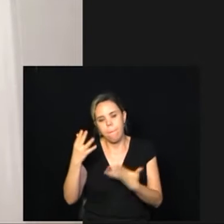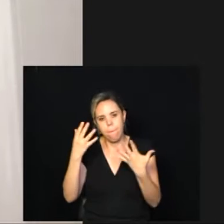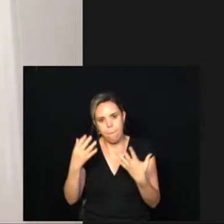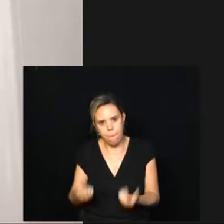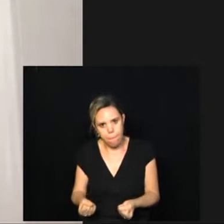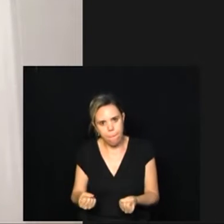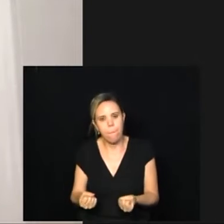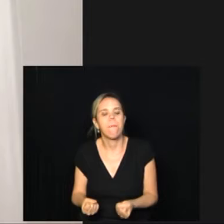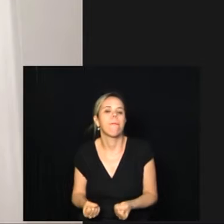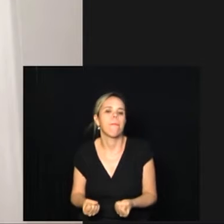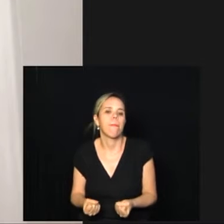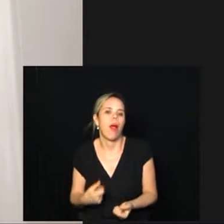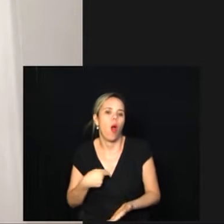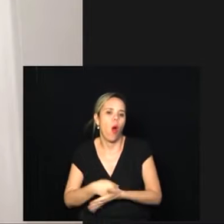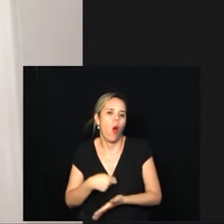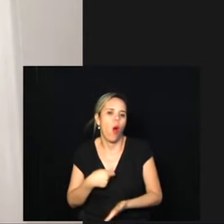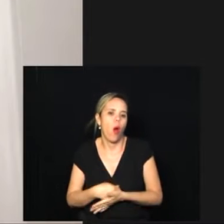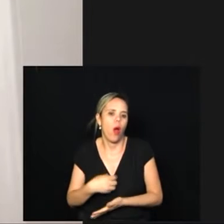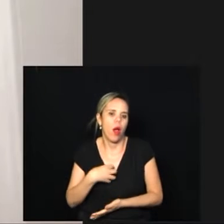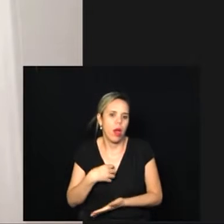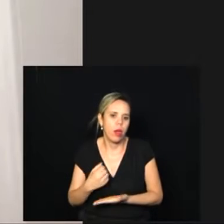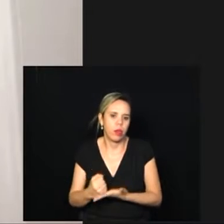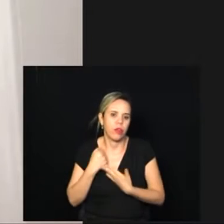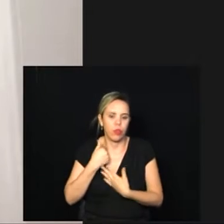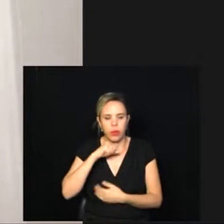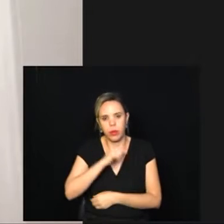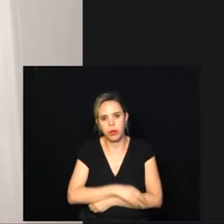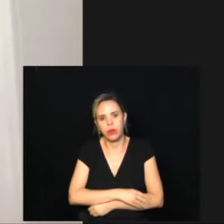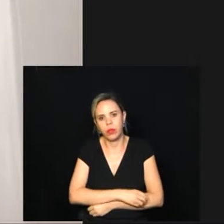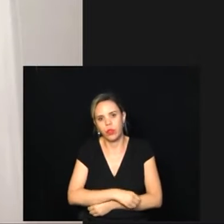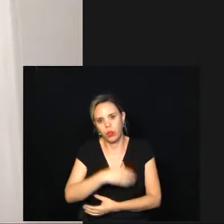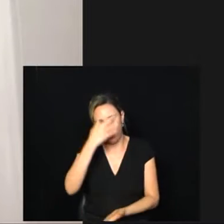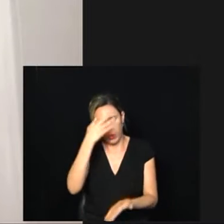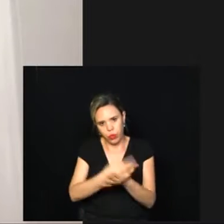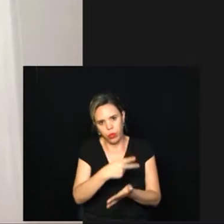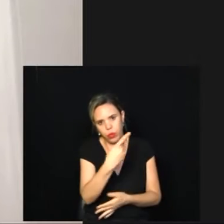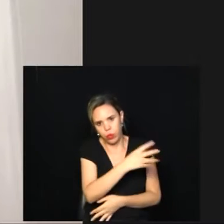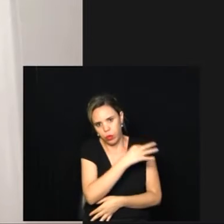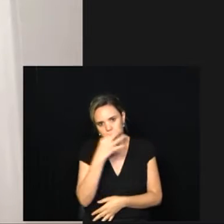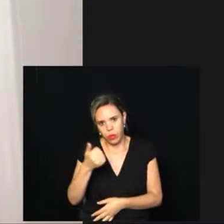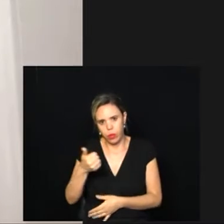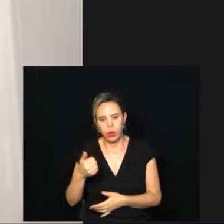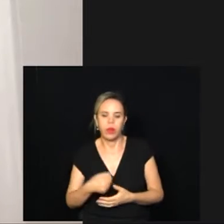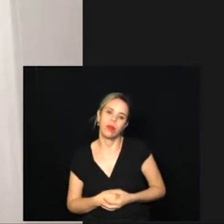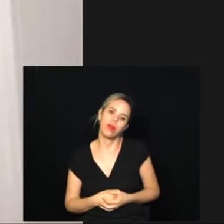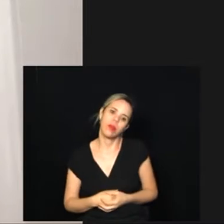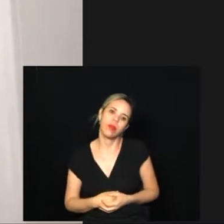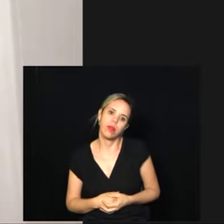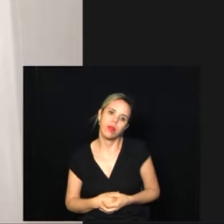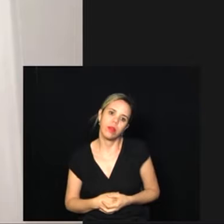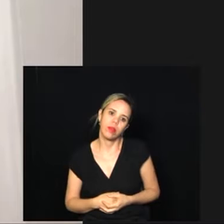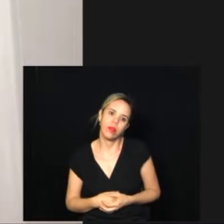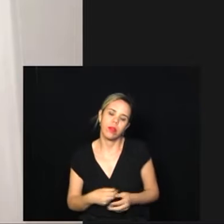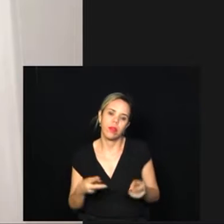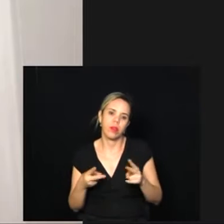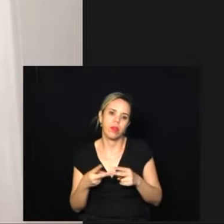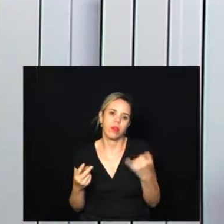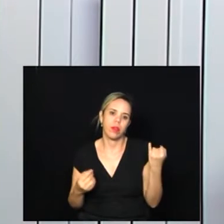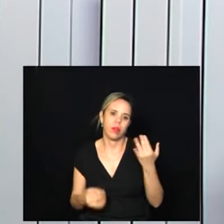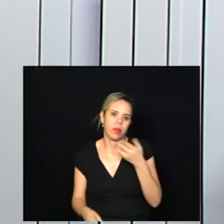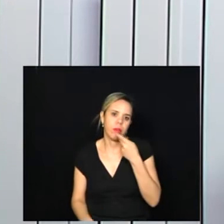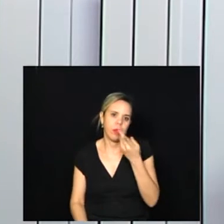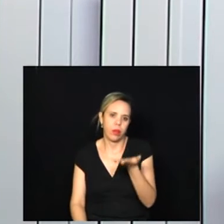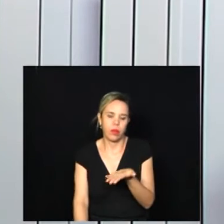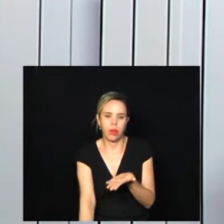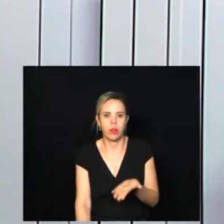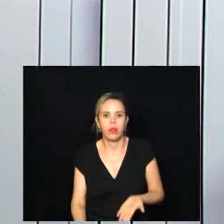aceitar meio que obrigada, né, a ajuda da minha mãe. Confiar Ótimo. nela foi o primeiro passo. Esse é um segundo ponto importante,